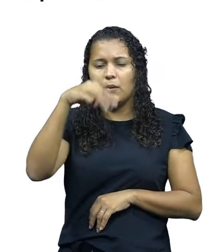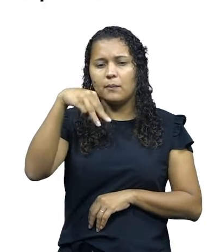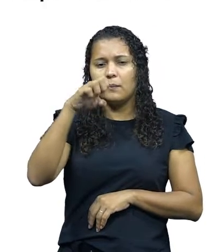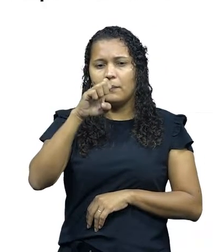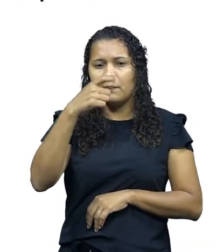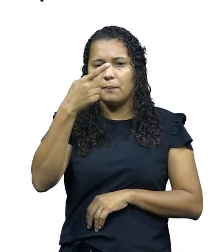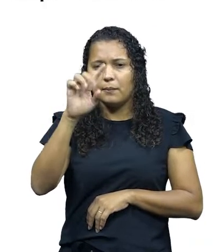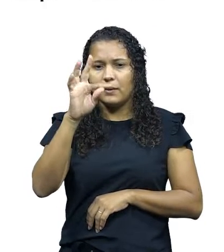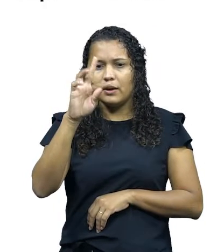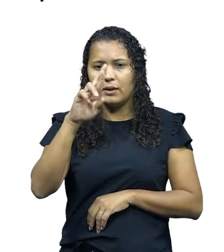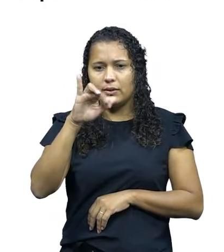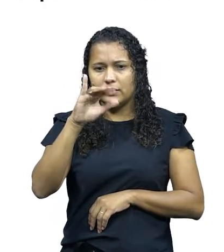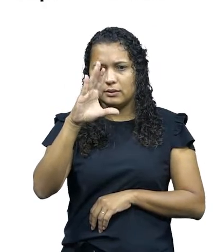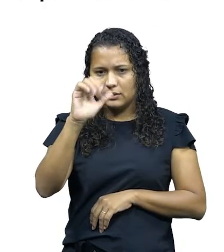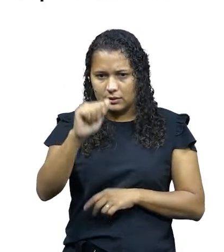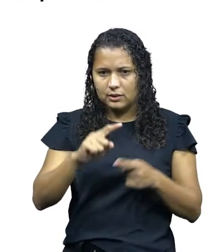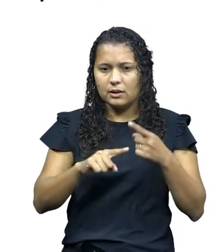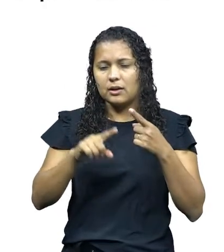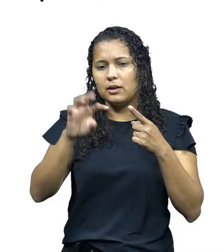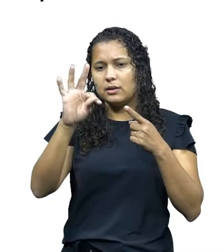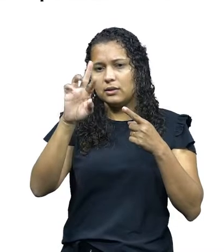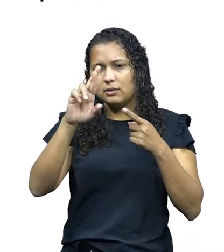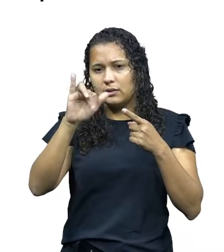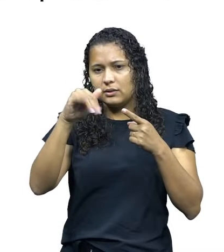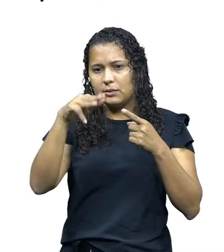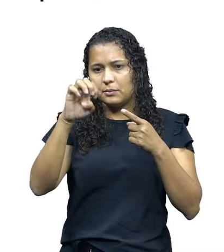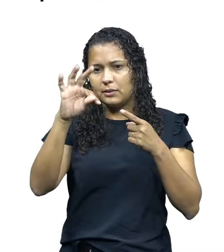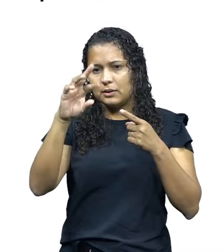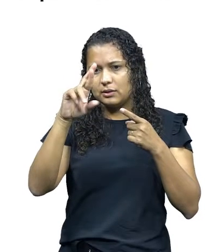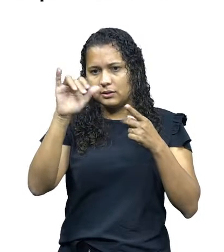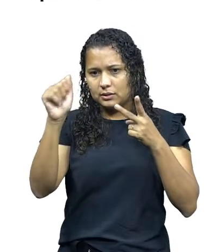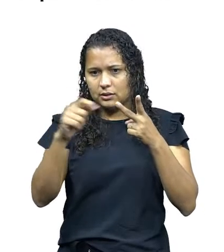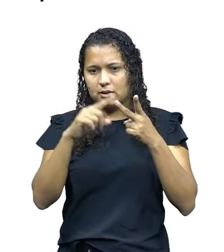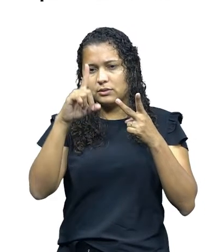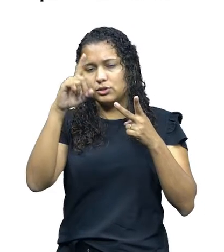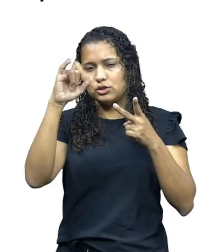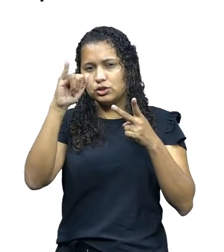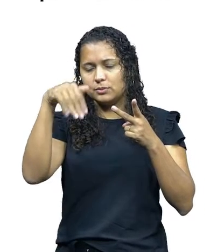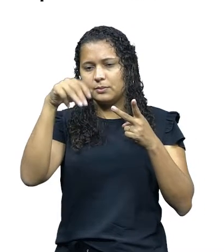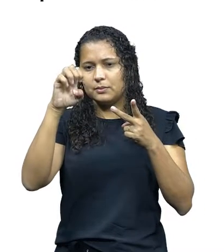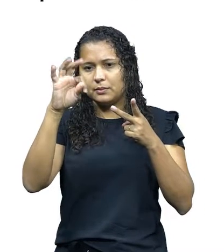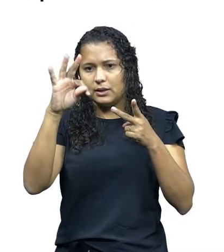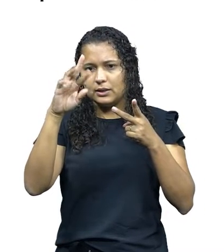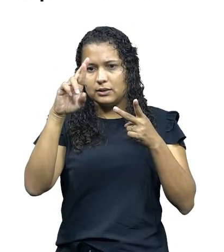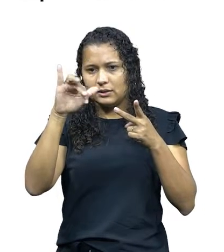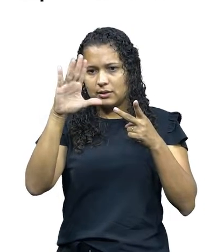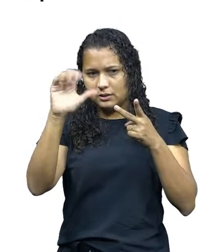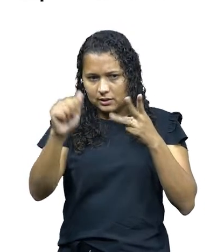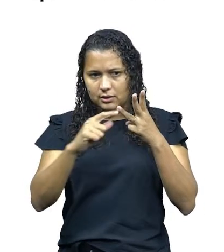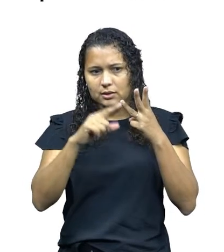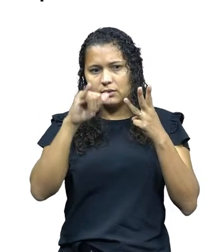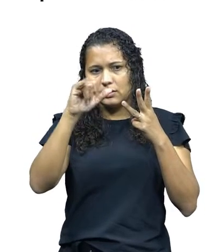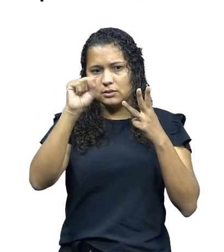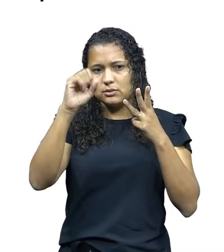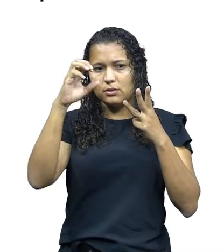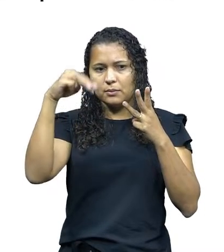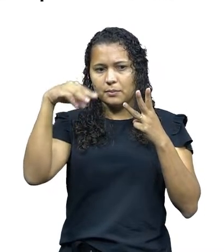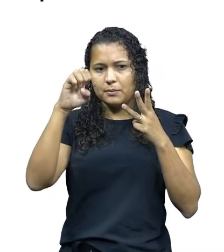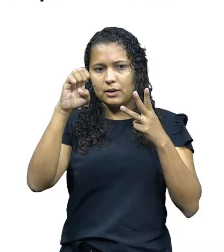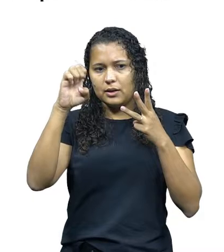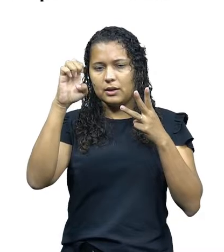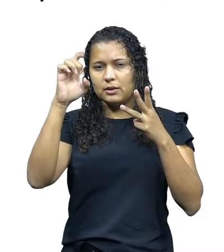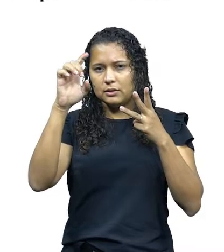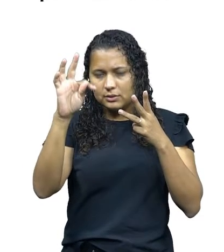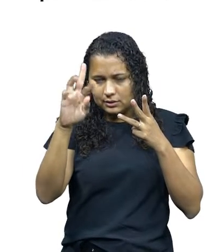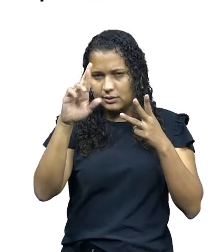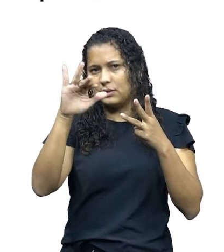divididas em 3, que é a trimétrica, a dimétrica e a isométrica. Bom, na projeção